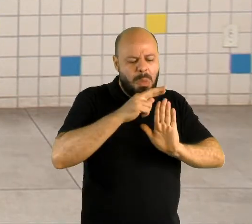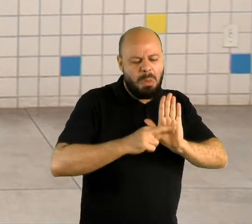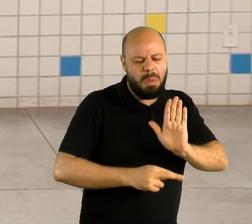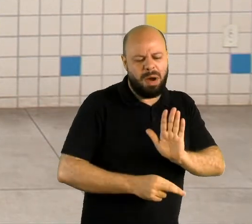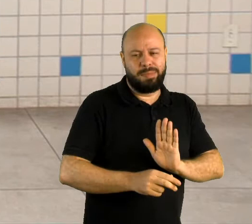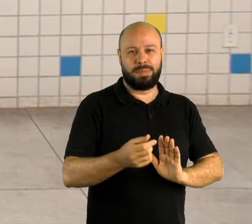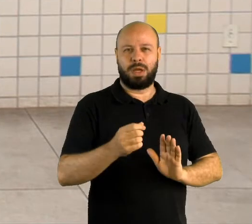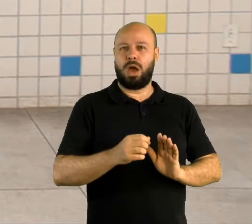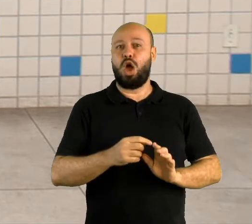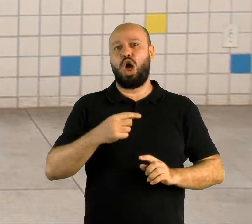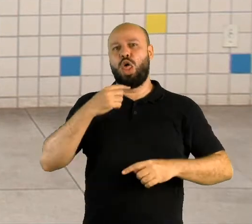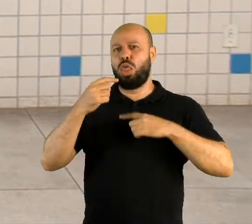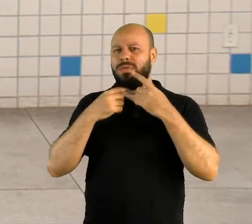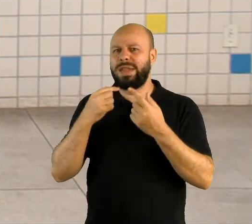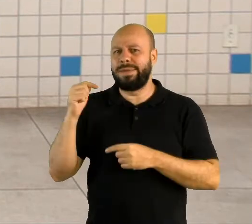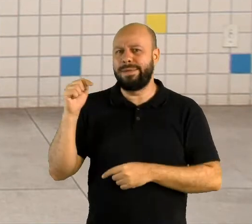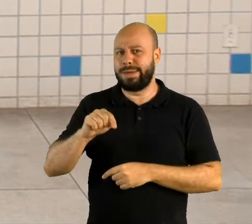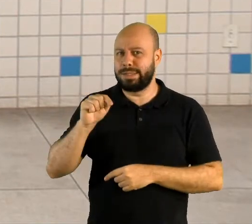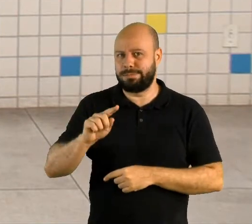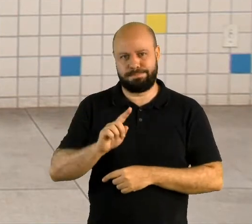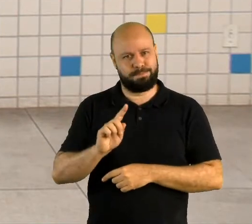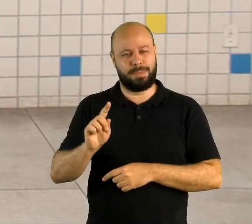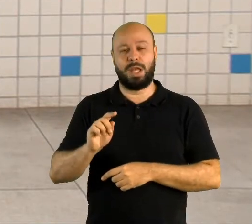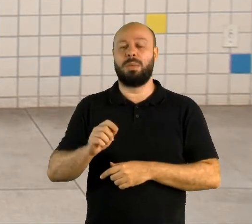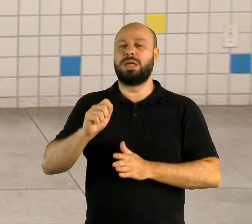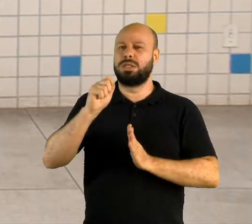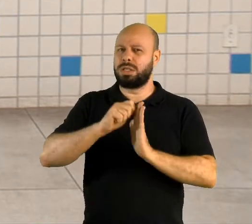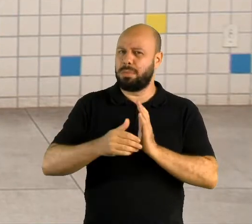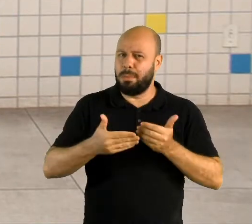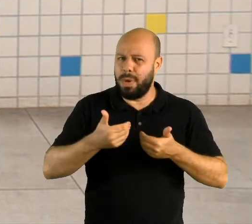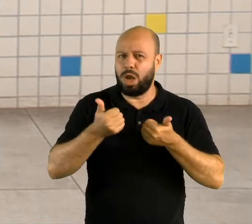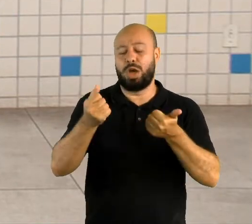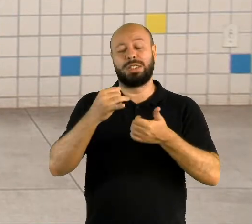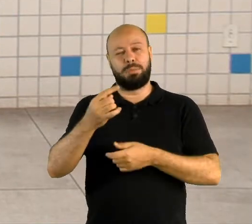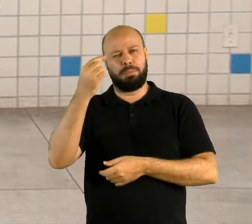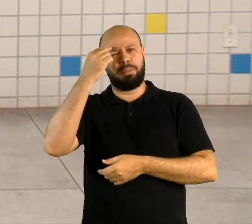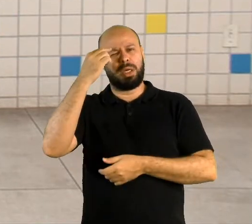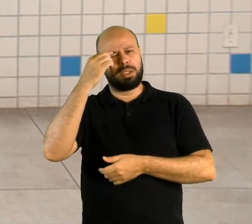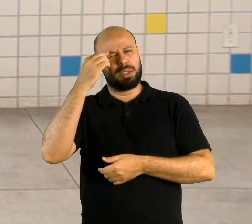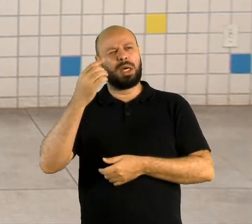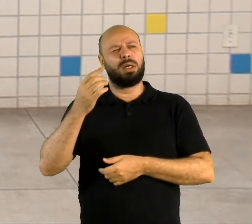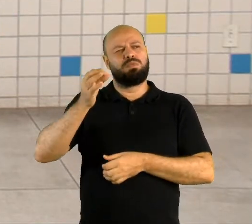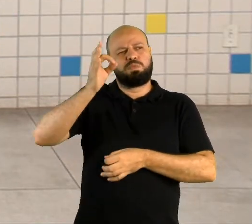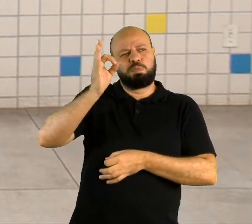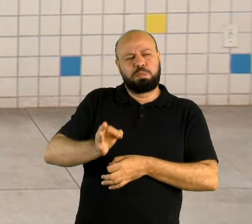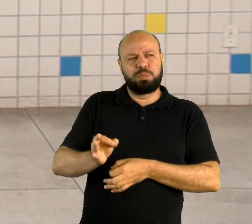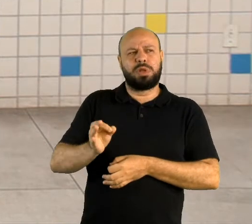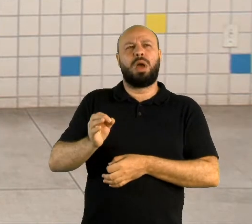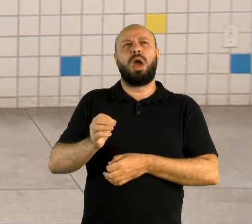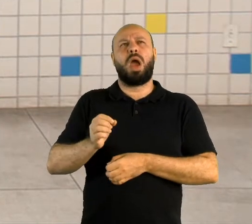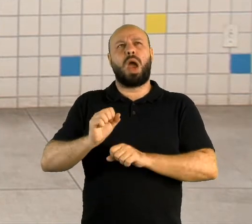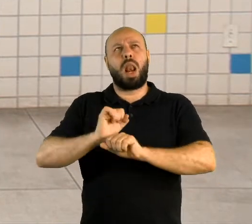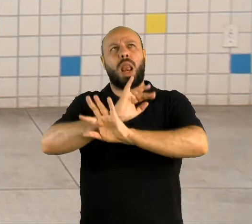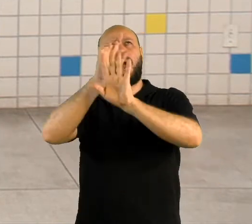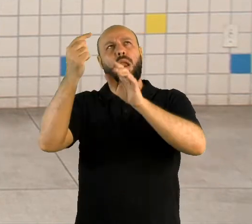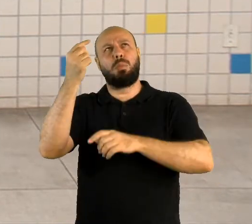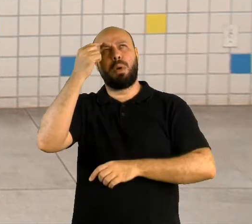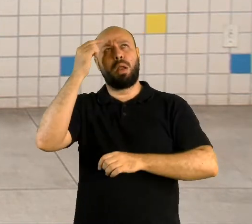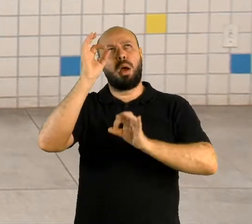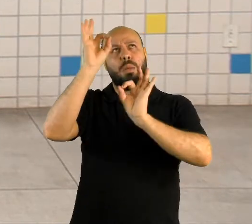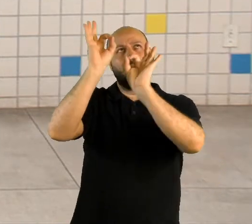isso é verdade. Escreve bem, sobretudo quem pensa bem, e formula com clareza o